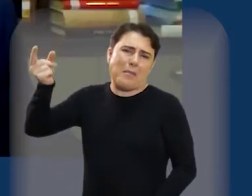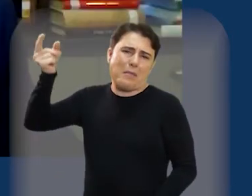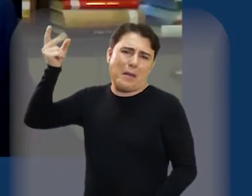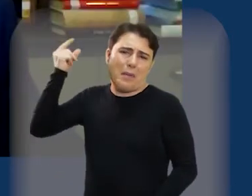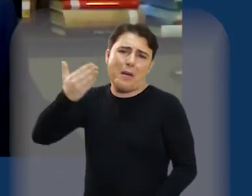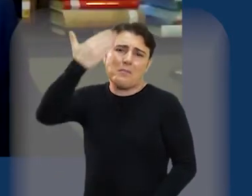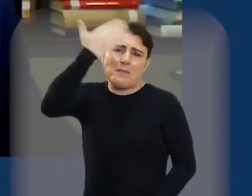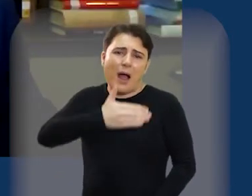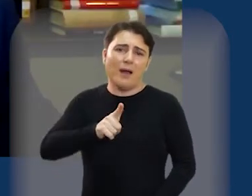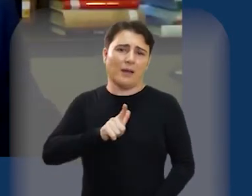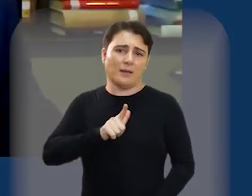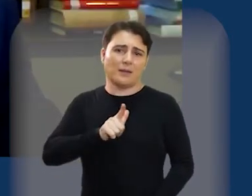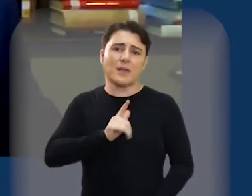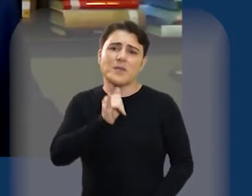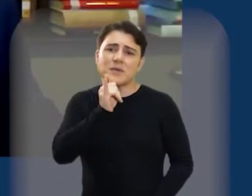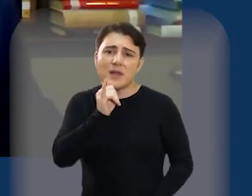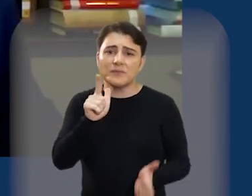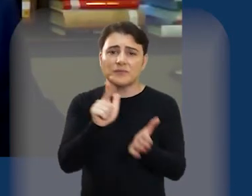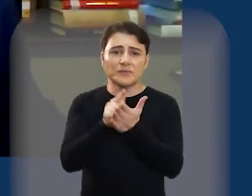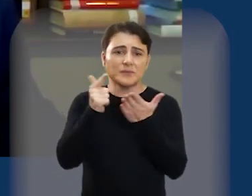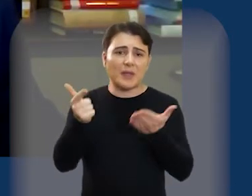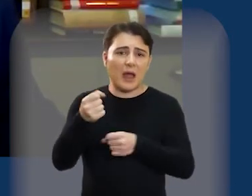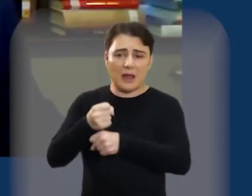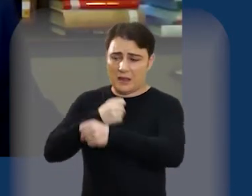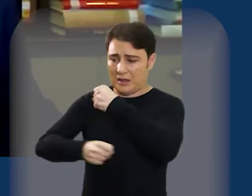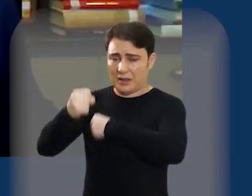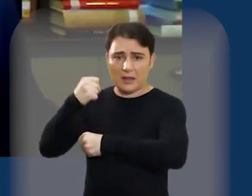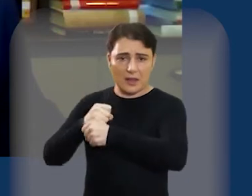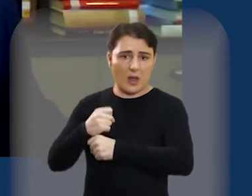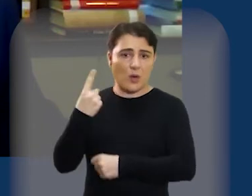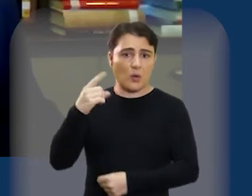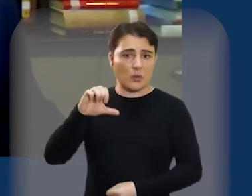exemplo, publicados no British Medical Journal desde